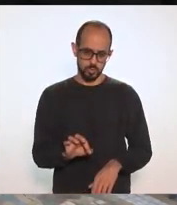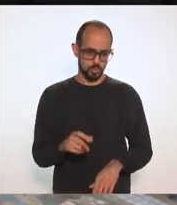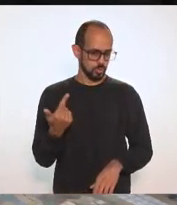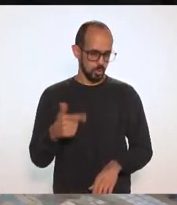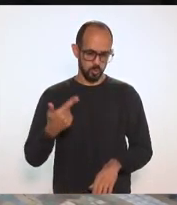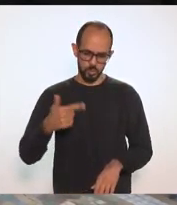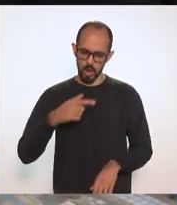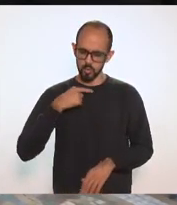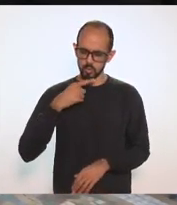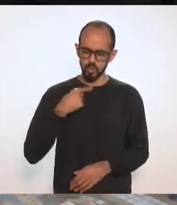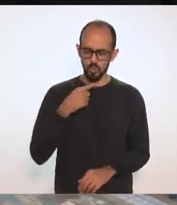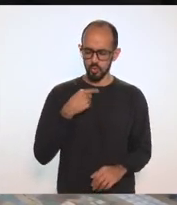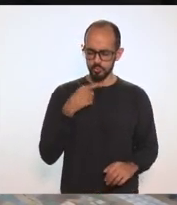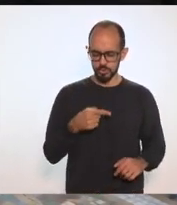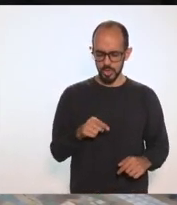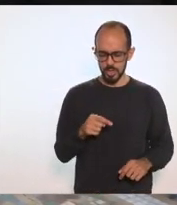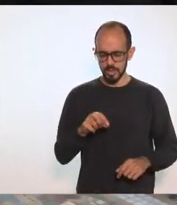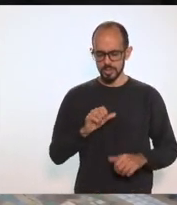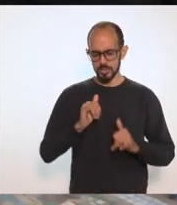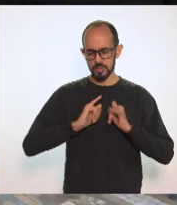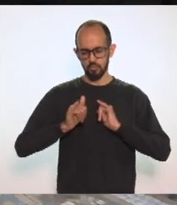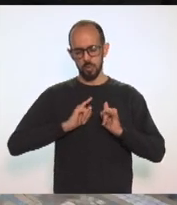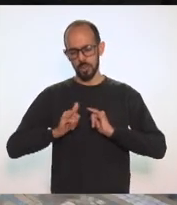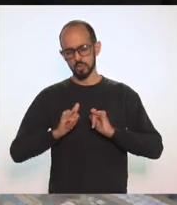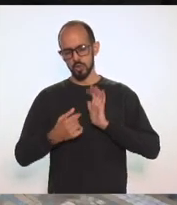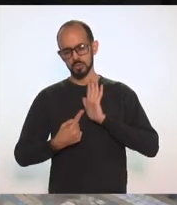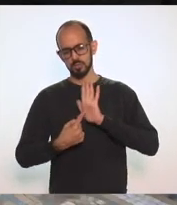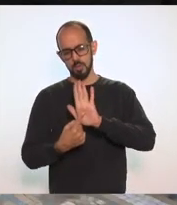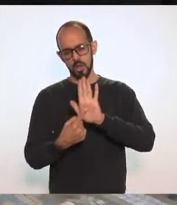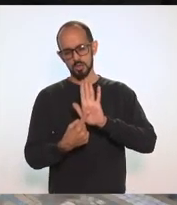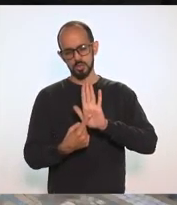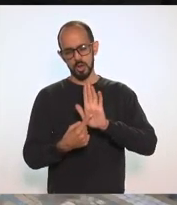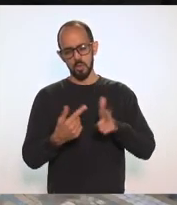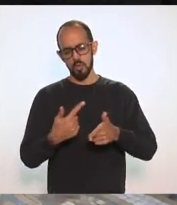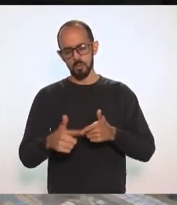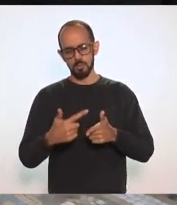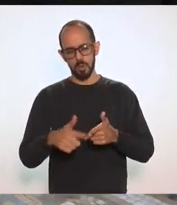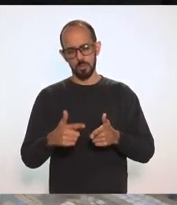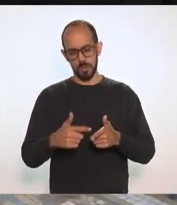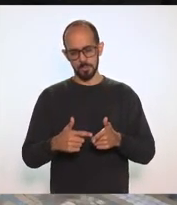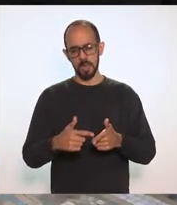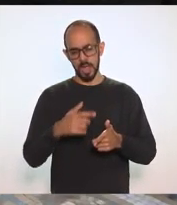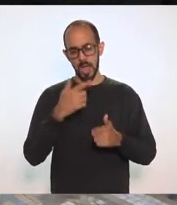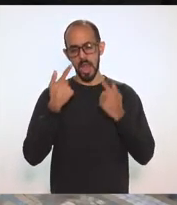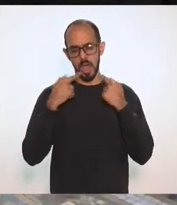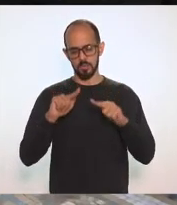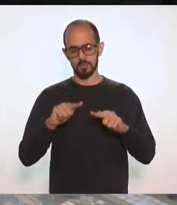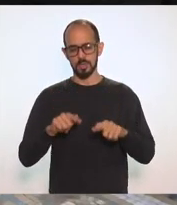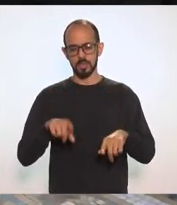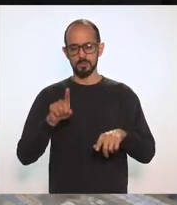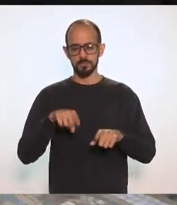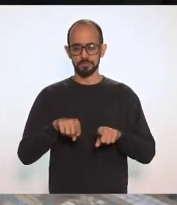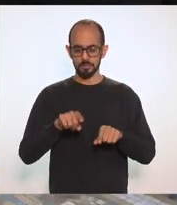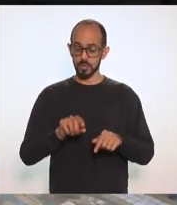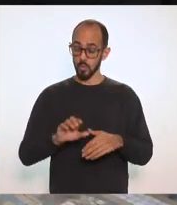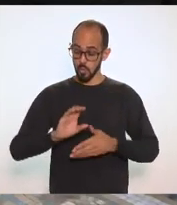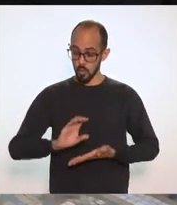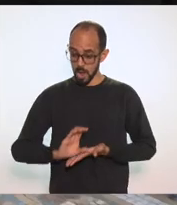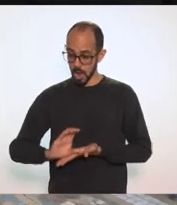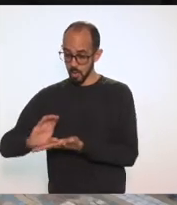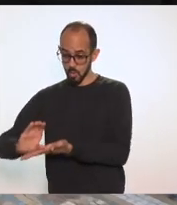esses dados demonstram a magnitude desse problema, mas também, com apoio orçamentário, com a